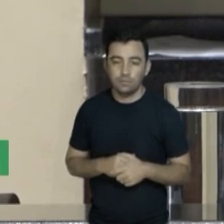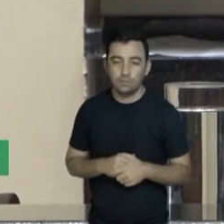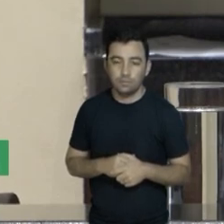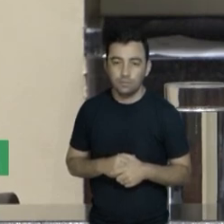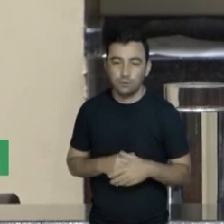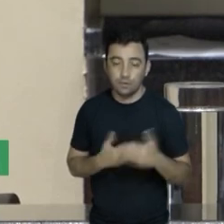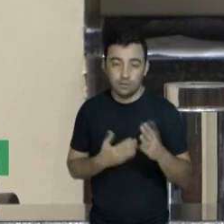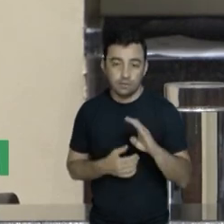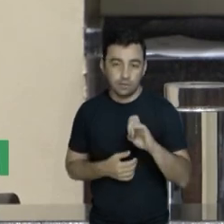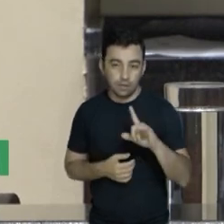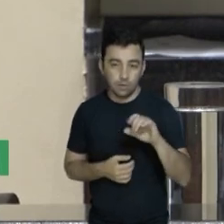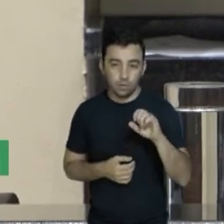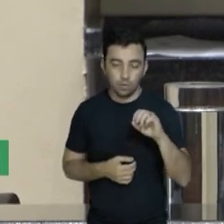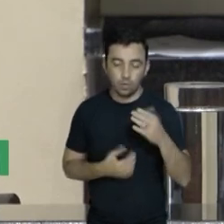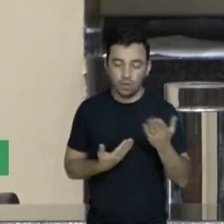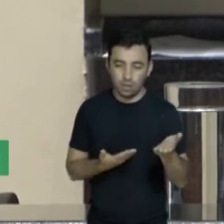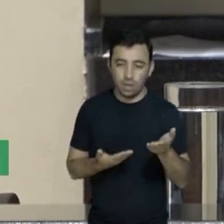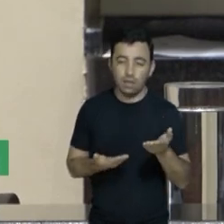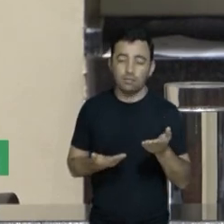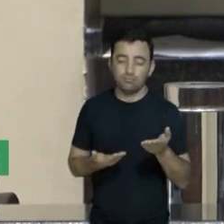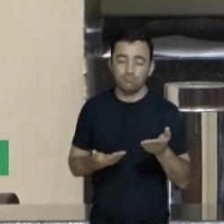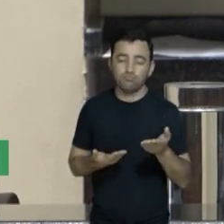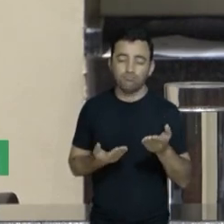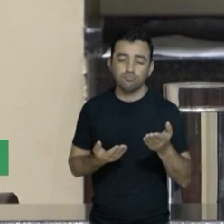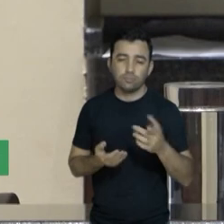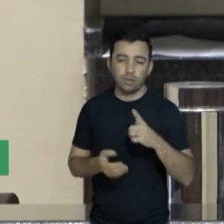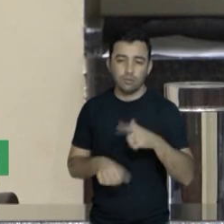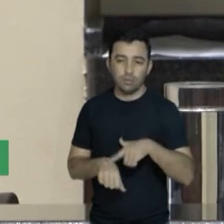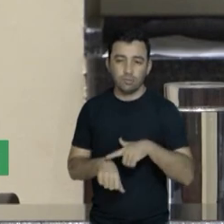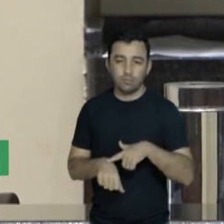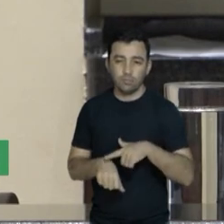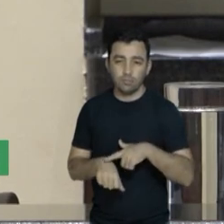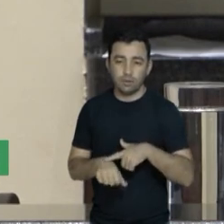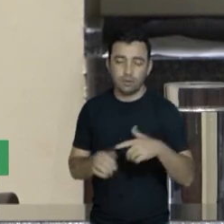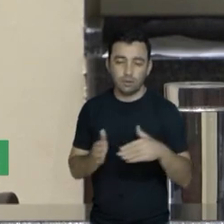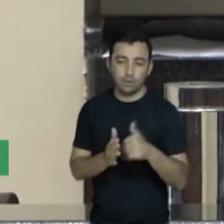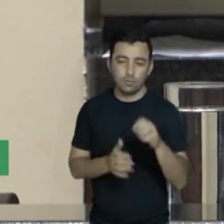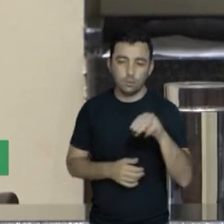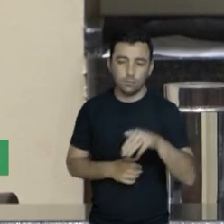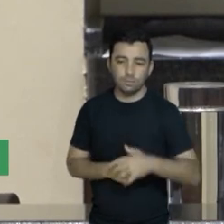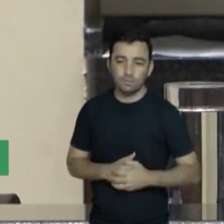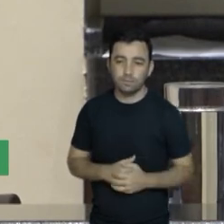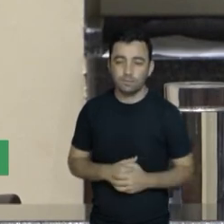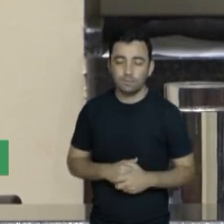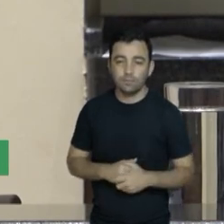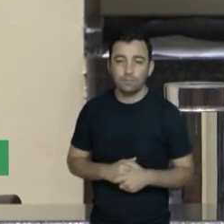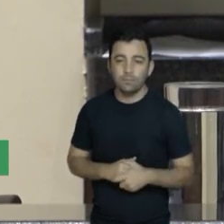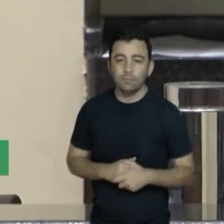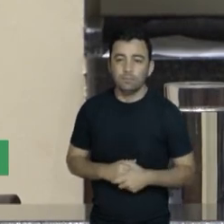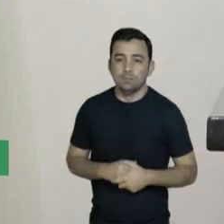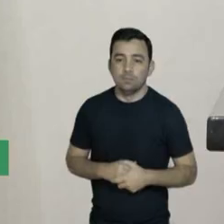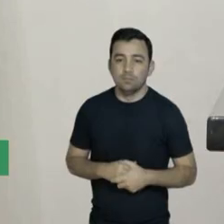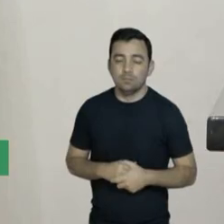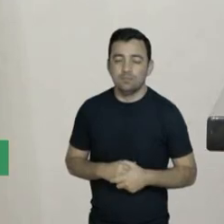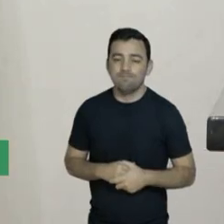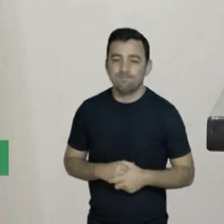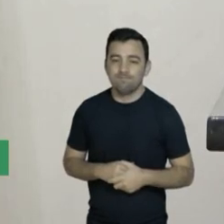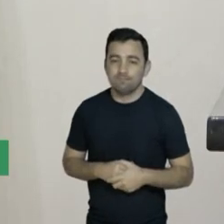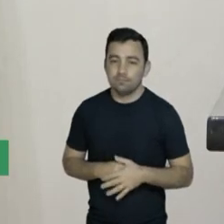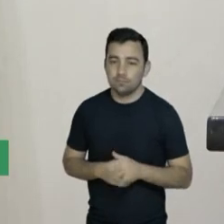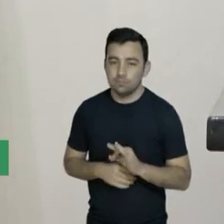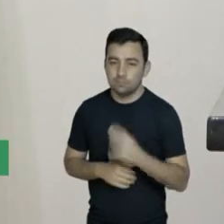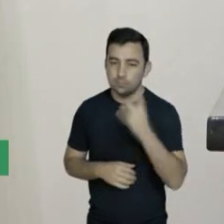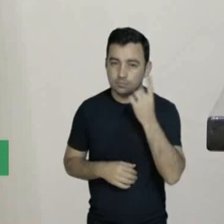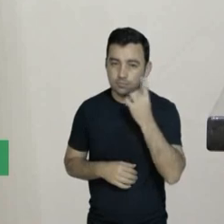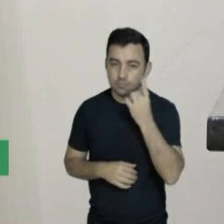Celso Pereira Raimundo, tem o tempo de até 10 minutos. Senhor deputado,